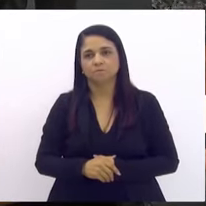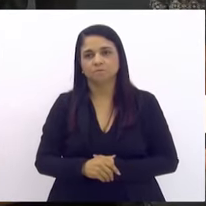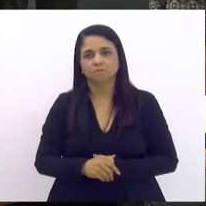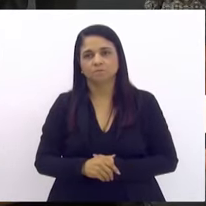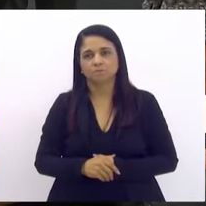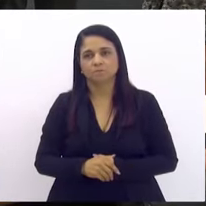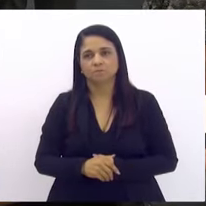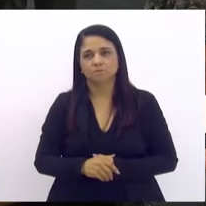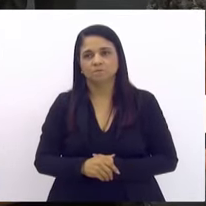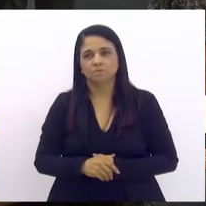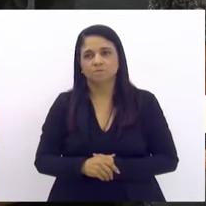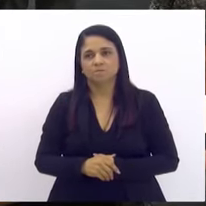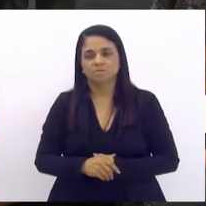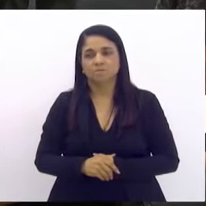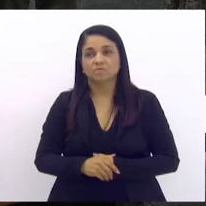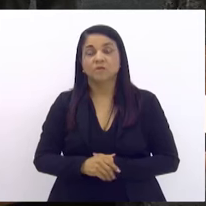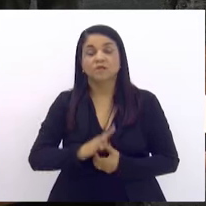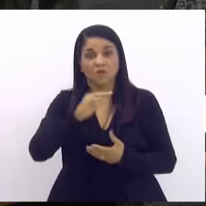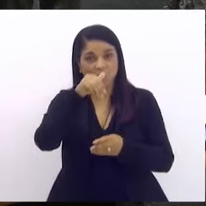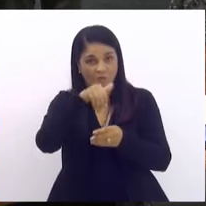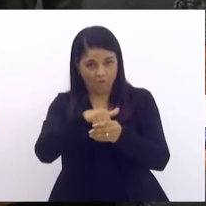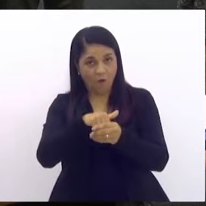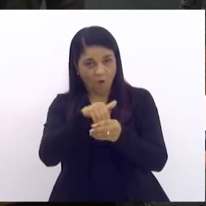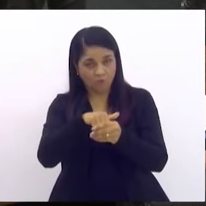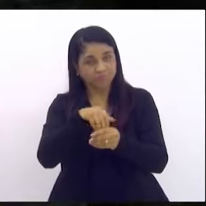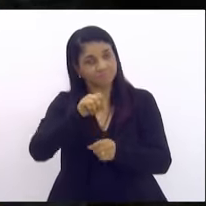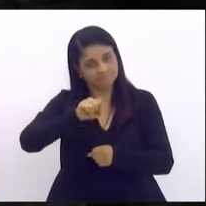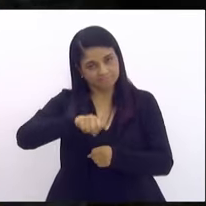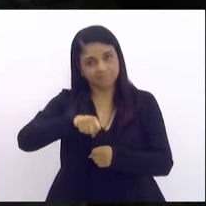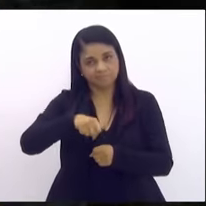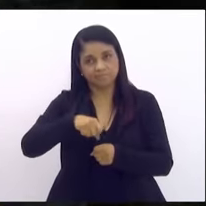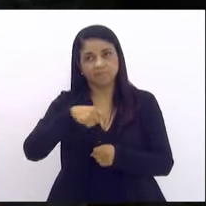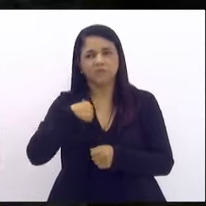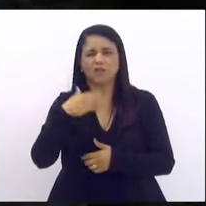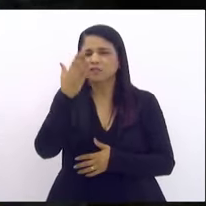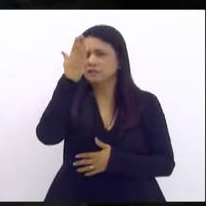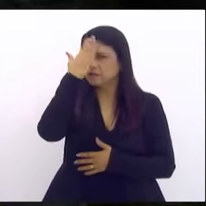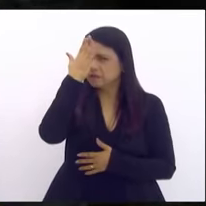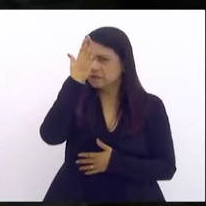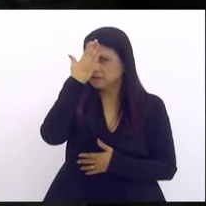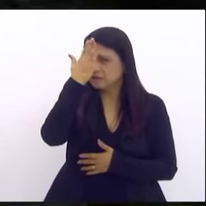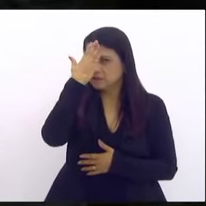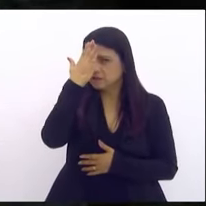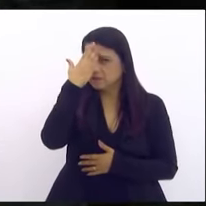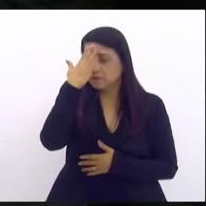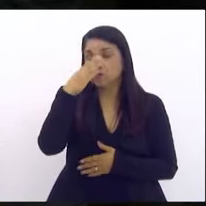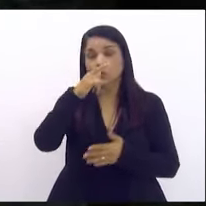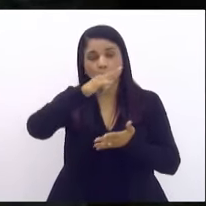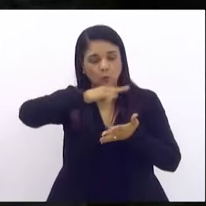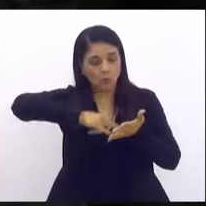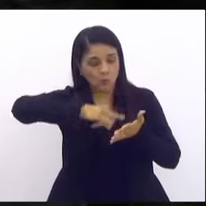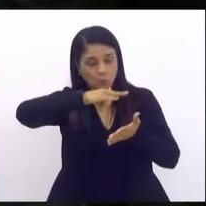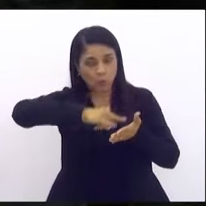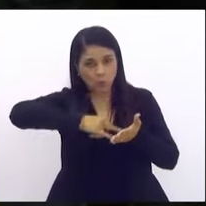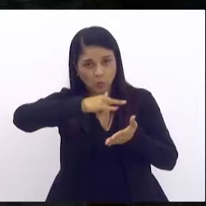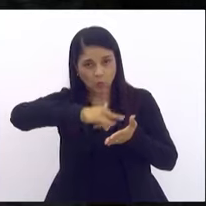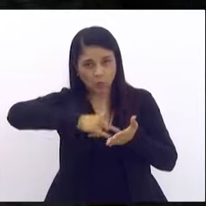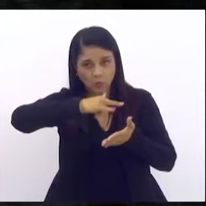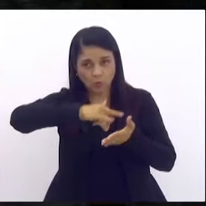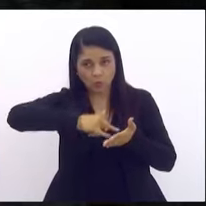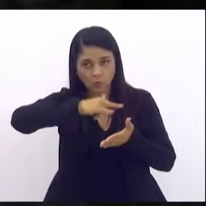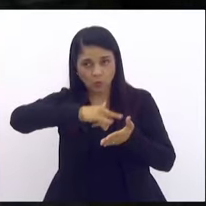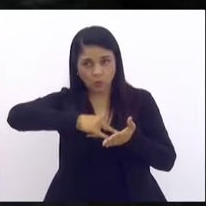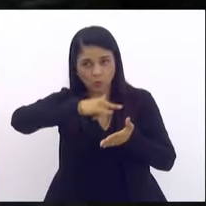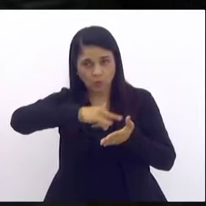eu tô votando favorável mas a eh nós sabemos que um documento dessa dessa